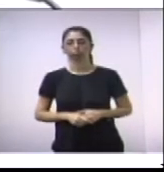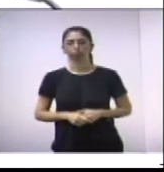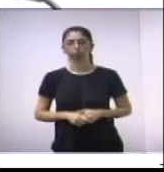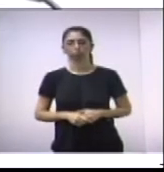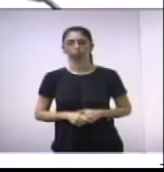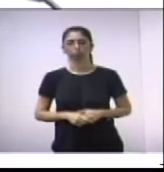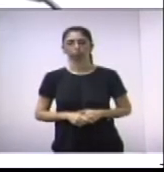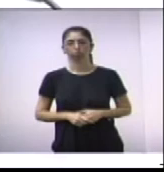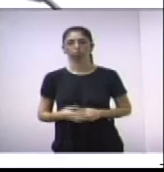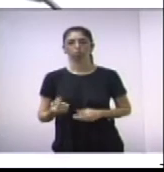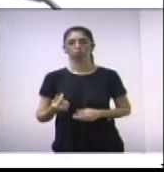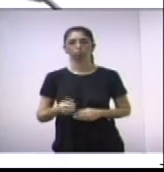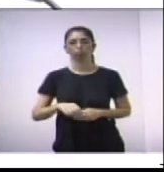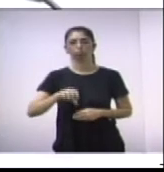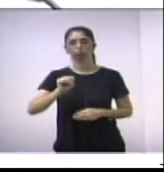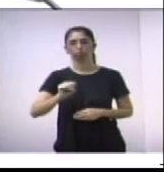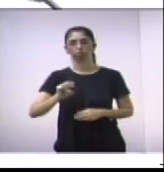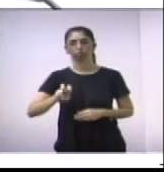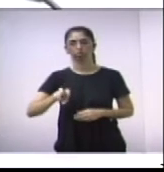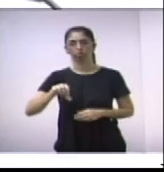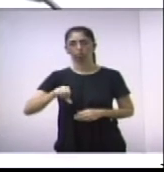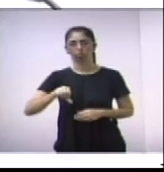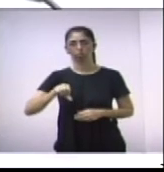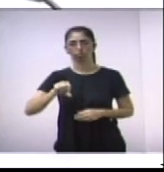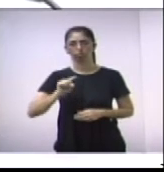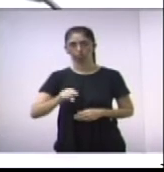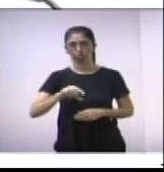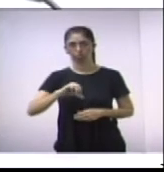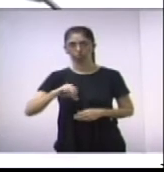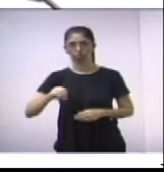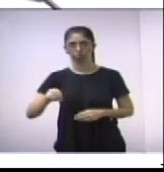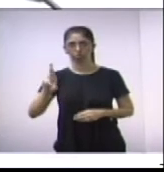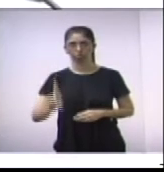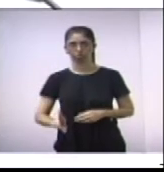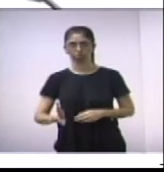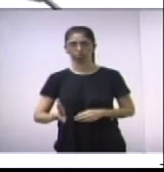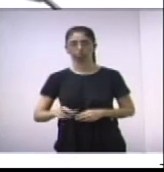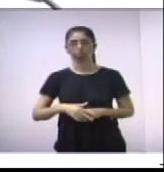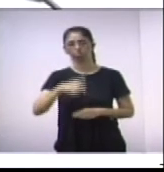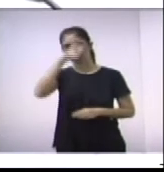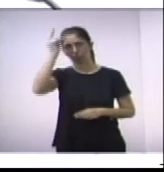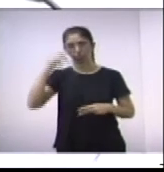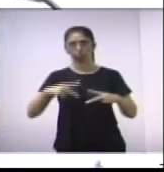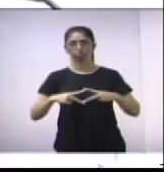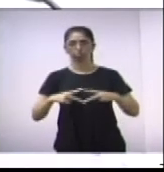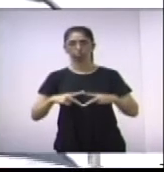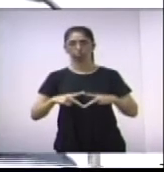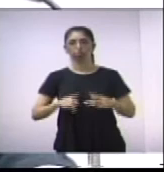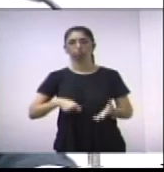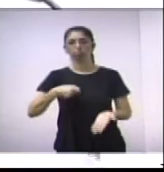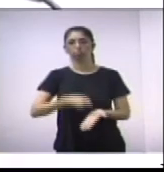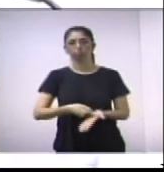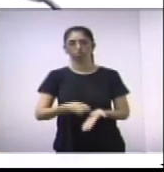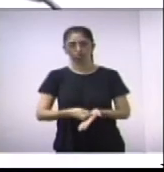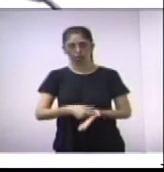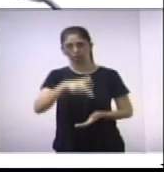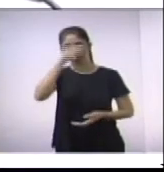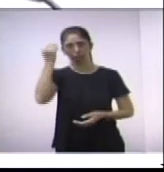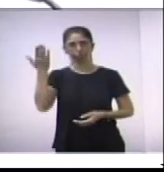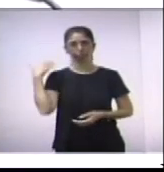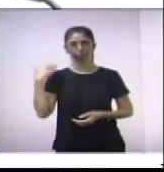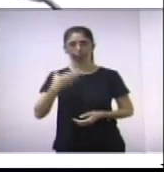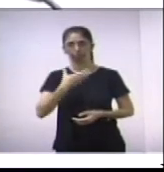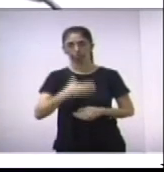O empenho do valor de R$ 859.900 pela Prefeitura de Paulínia, tão somente foi efetivado pelo prefeito José Pavão